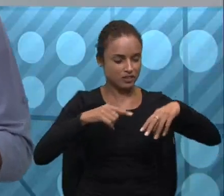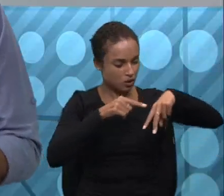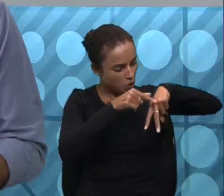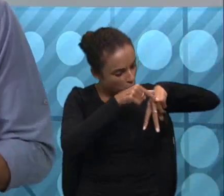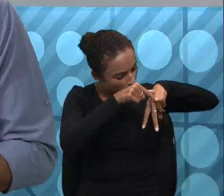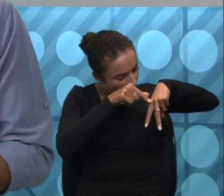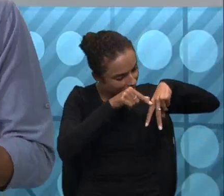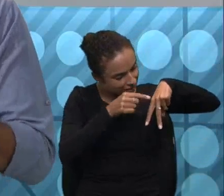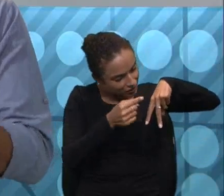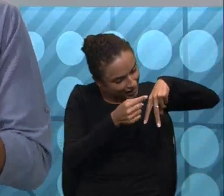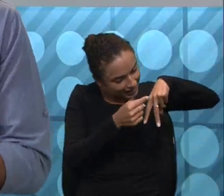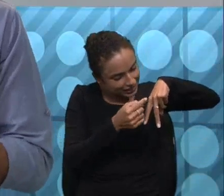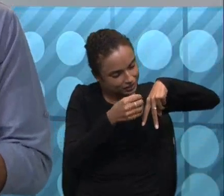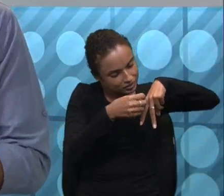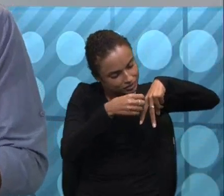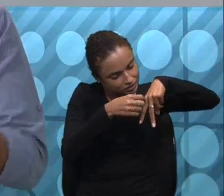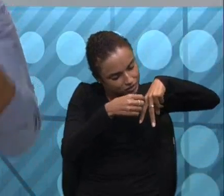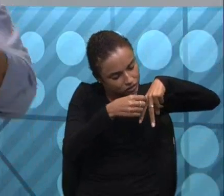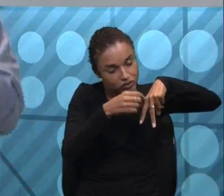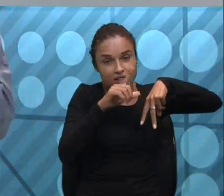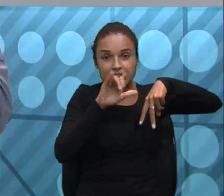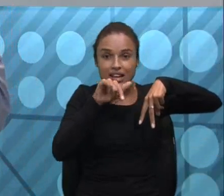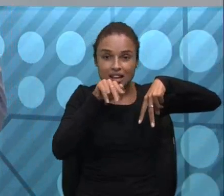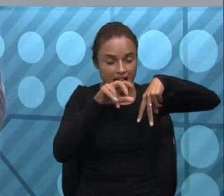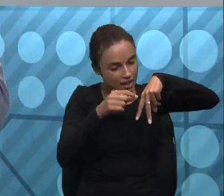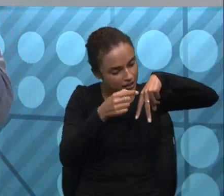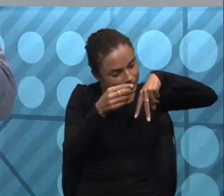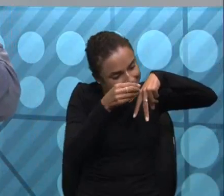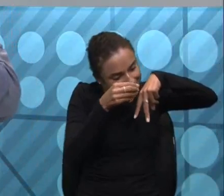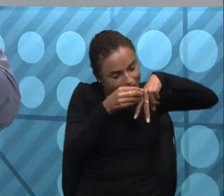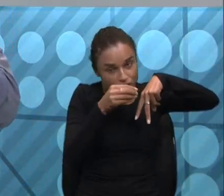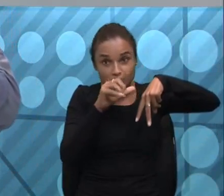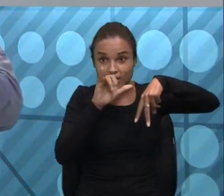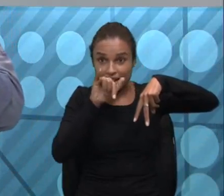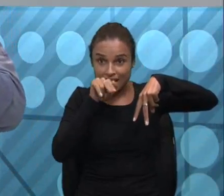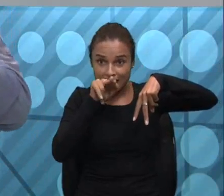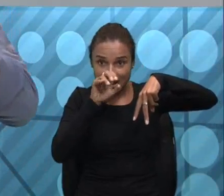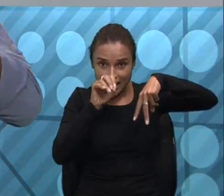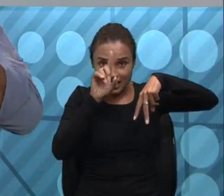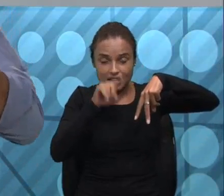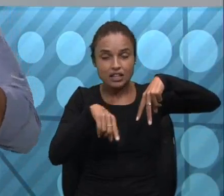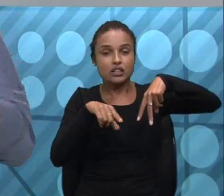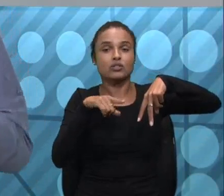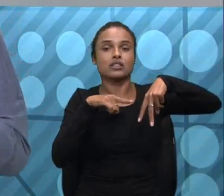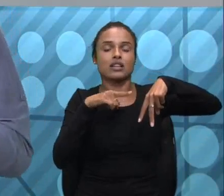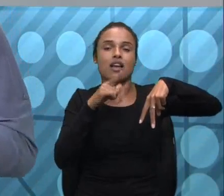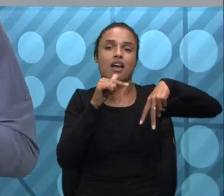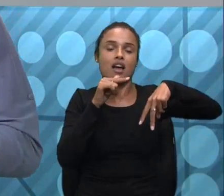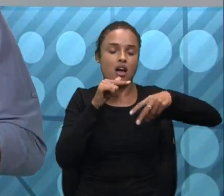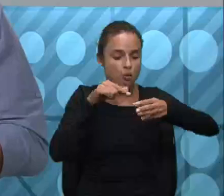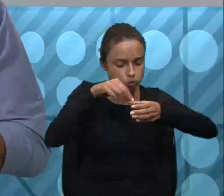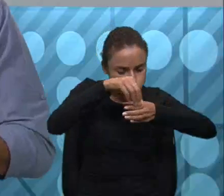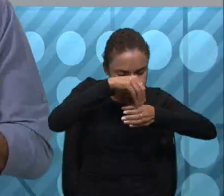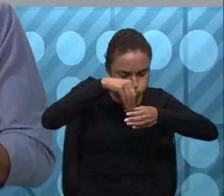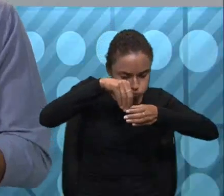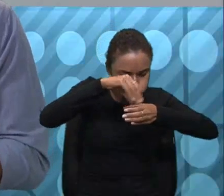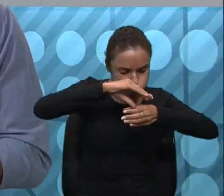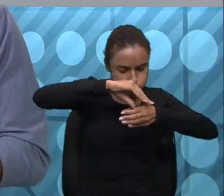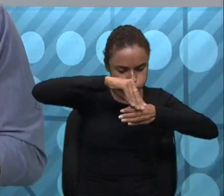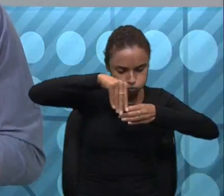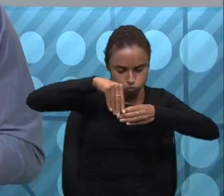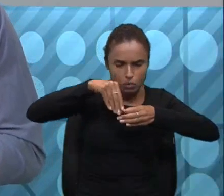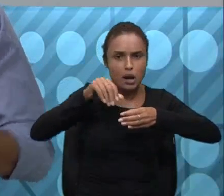é importante a gente citar que o líquido sinovial, isso tem no livro didático de vocês também, ele é uma estrutura que pode